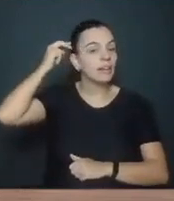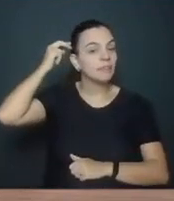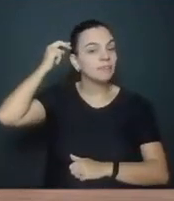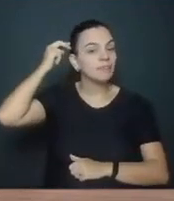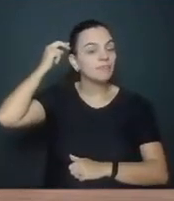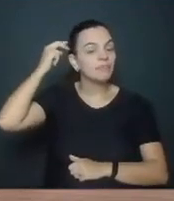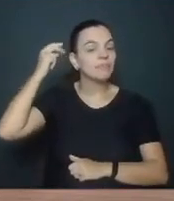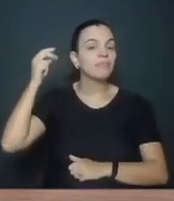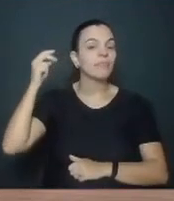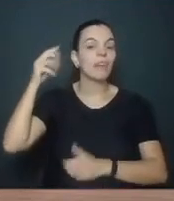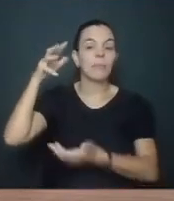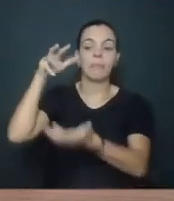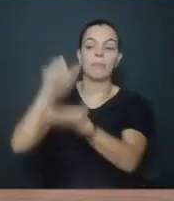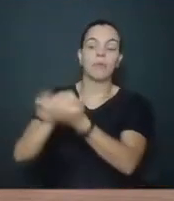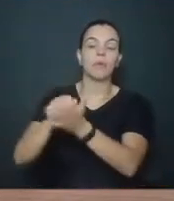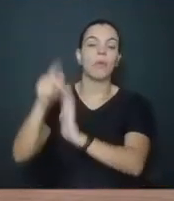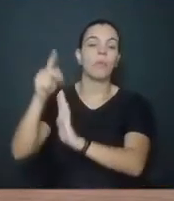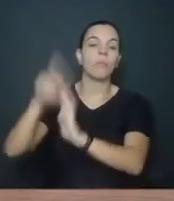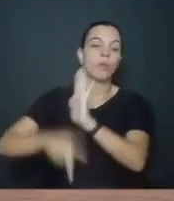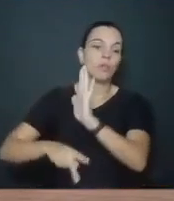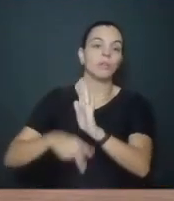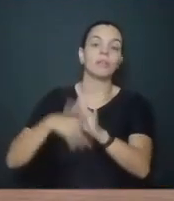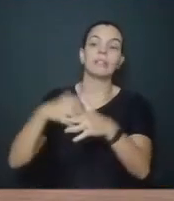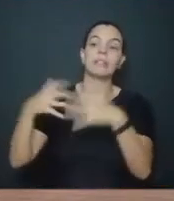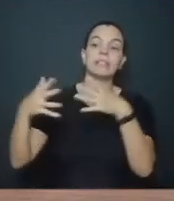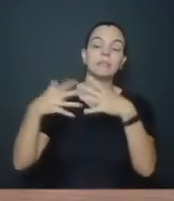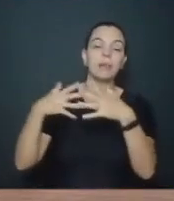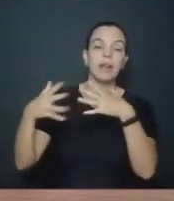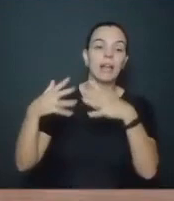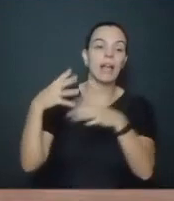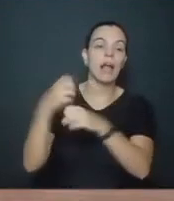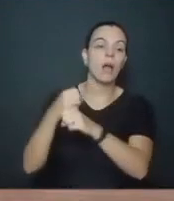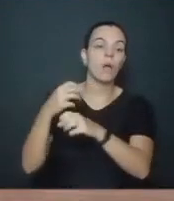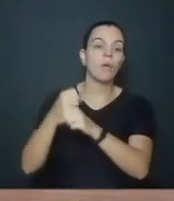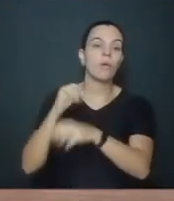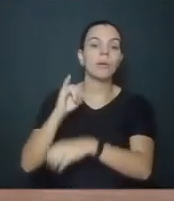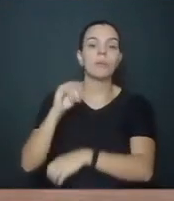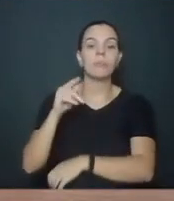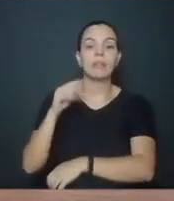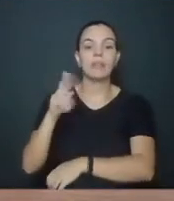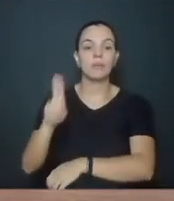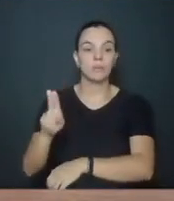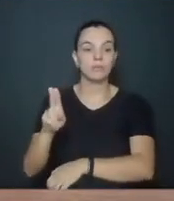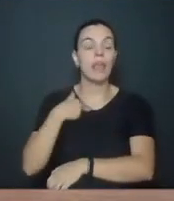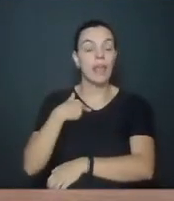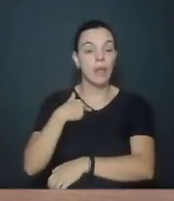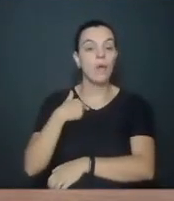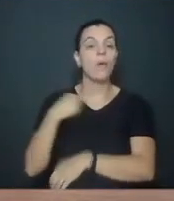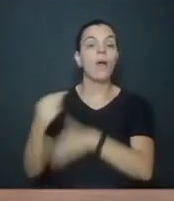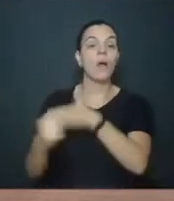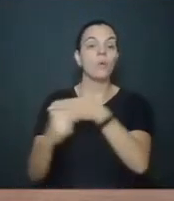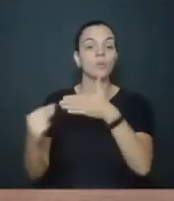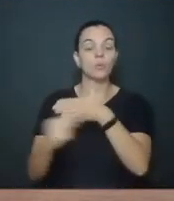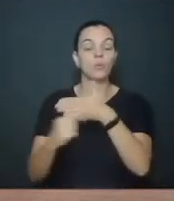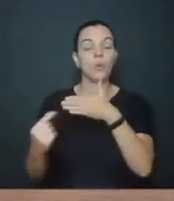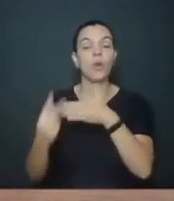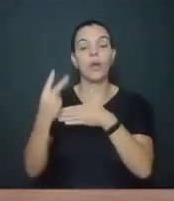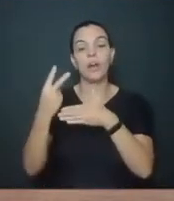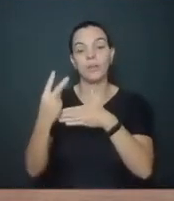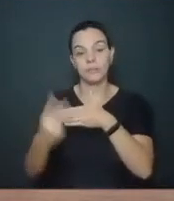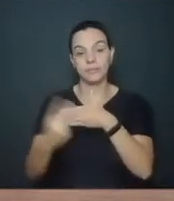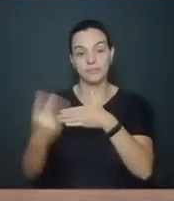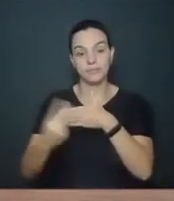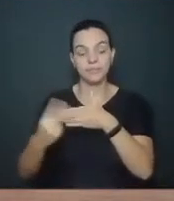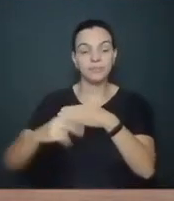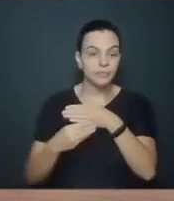dar transparência para os cálculos do IPTU. Eu tive a alegria de entrar como coautora desse projeto e, segunda-feira, nós protocolamos